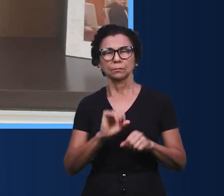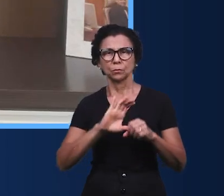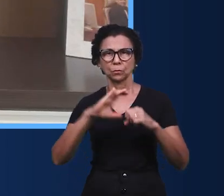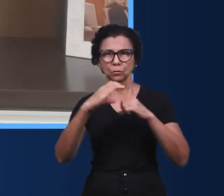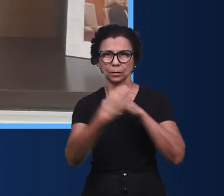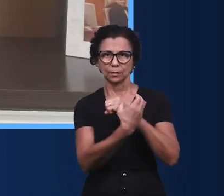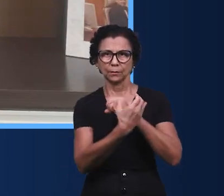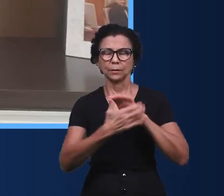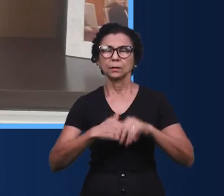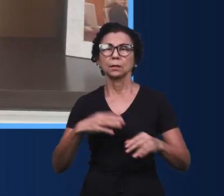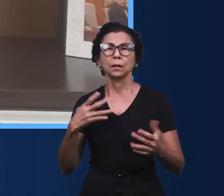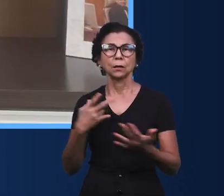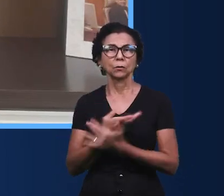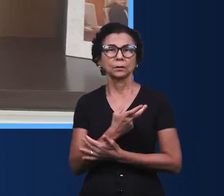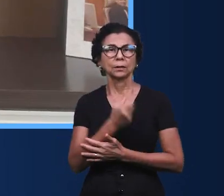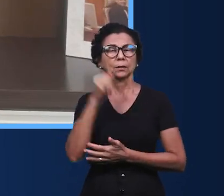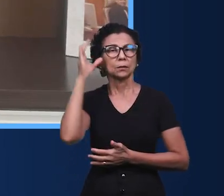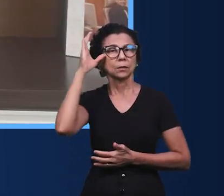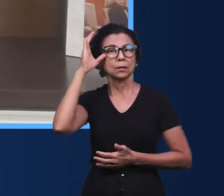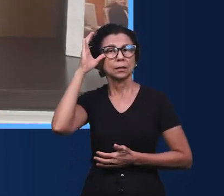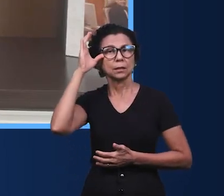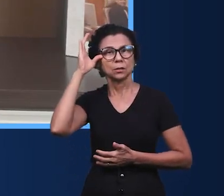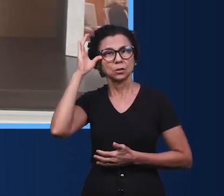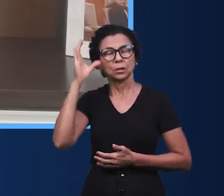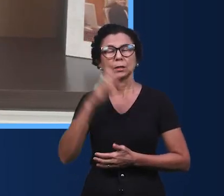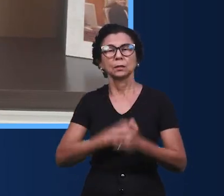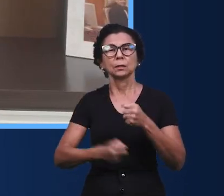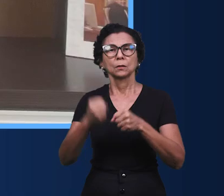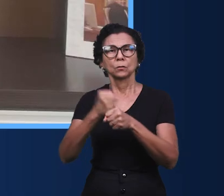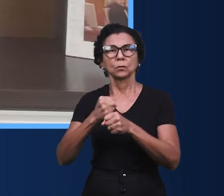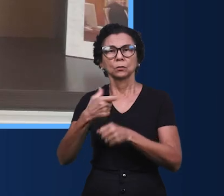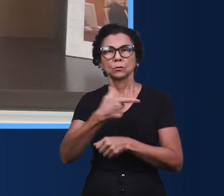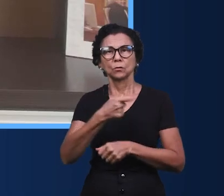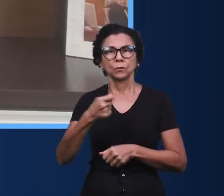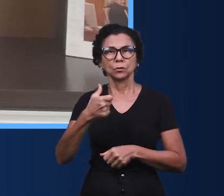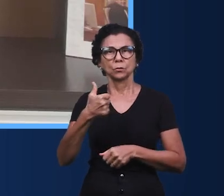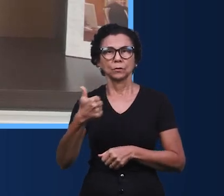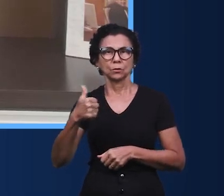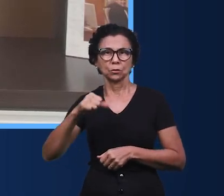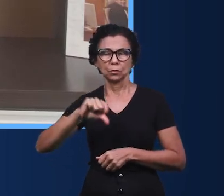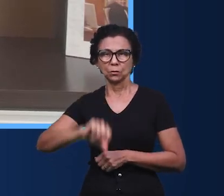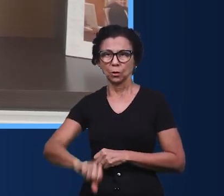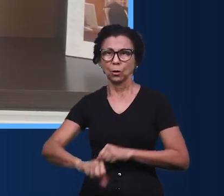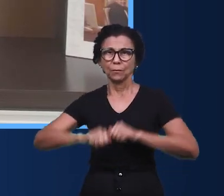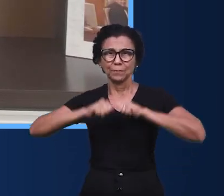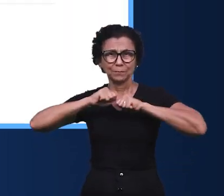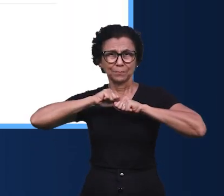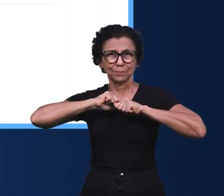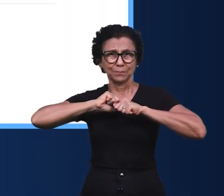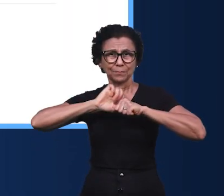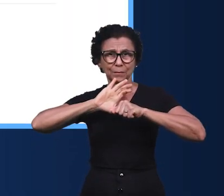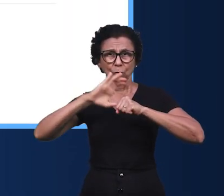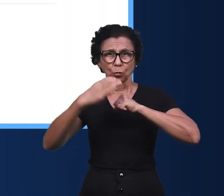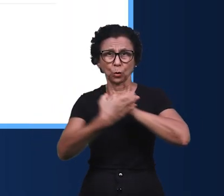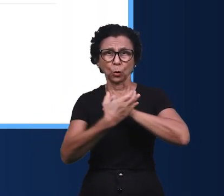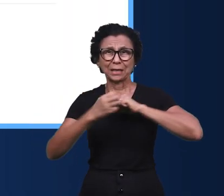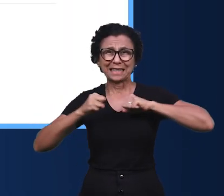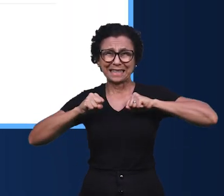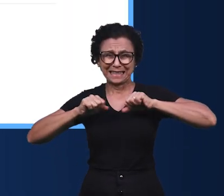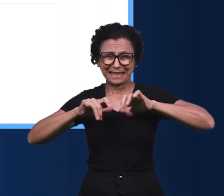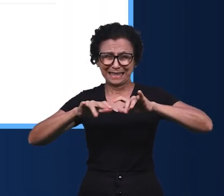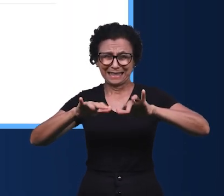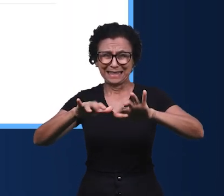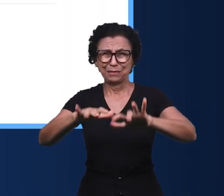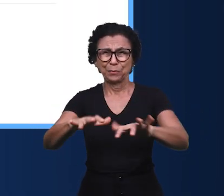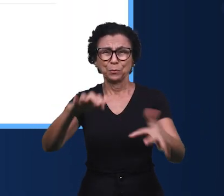2019 na China e rapidamente ela se espalhou globalmente, levando a